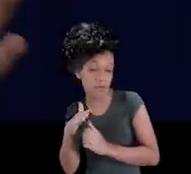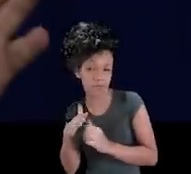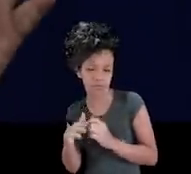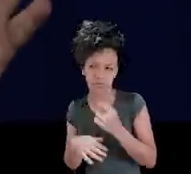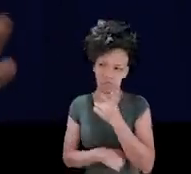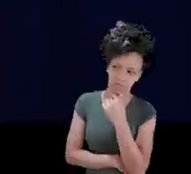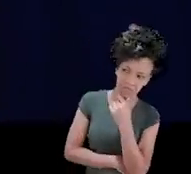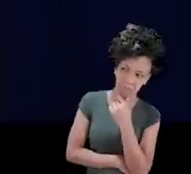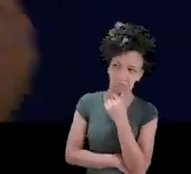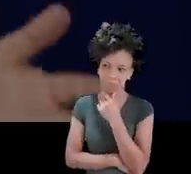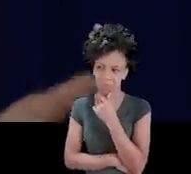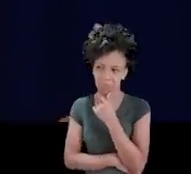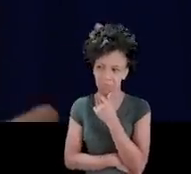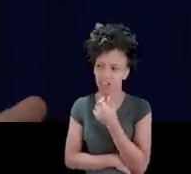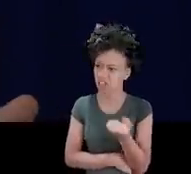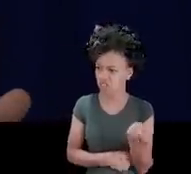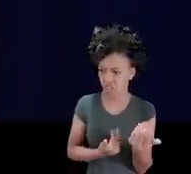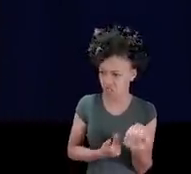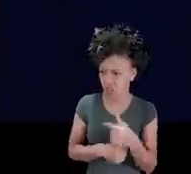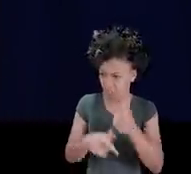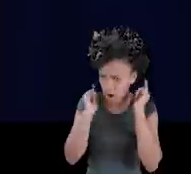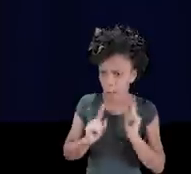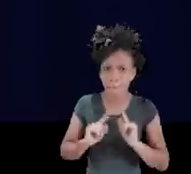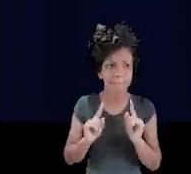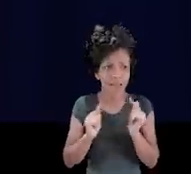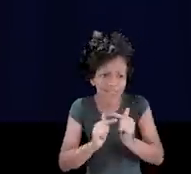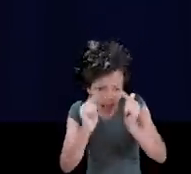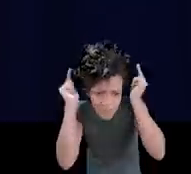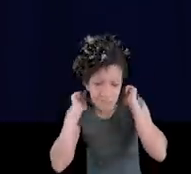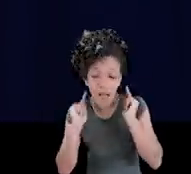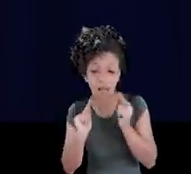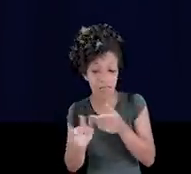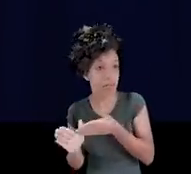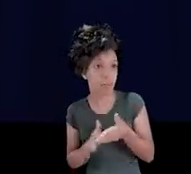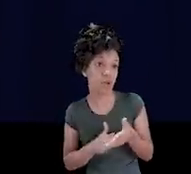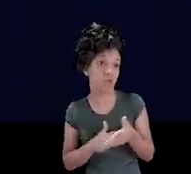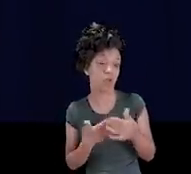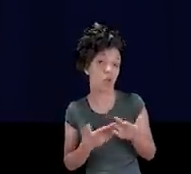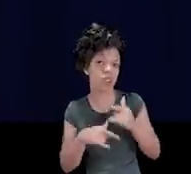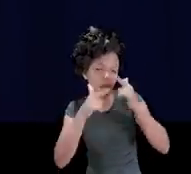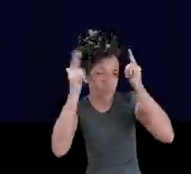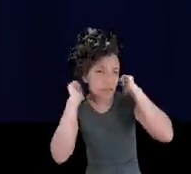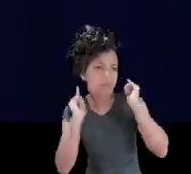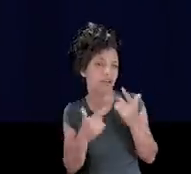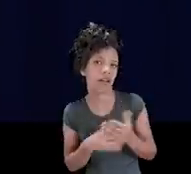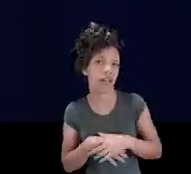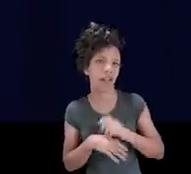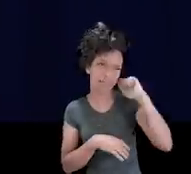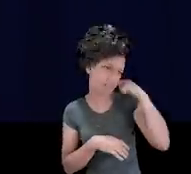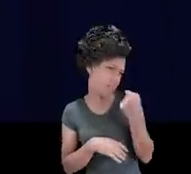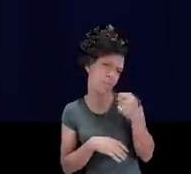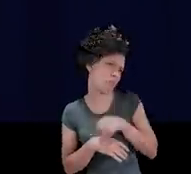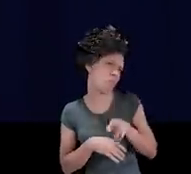vê ali e fala assim, pô, você tá novo pra ficar careca, mas raspar... Naquele tempo, quando você falava de cabeça raspada, era mais negros